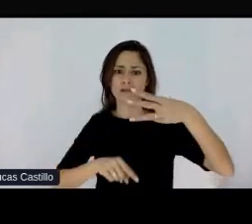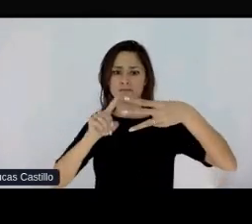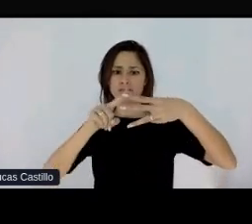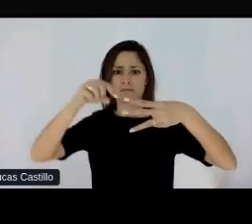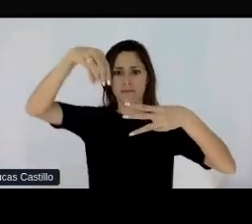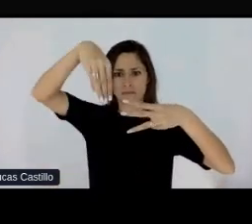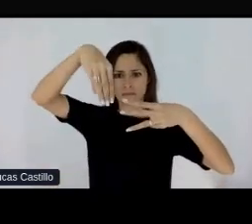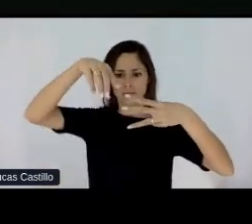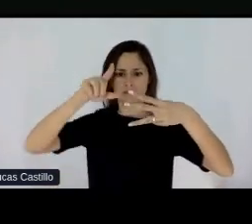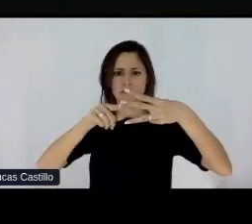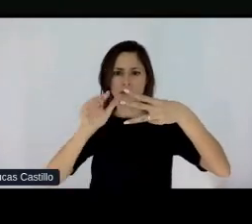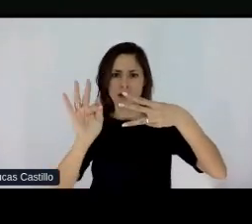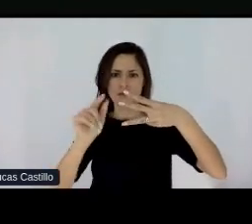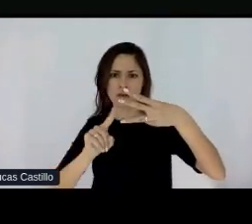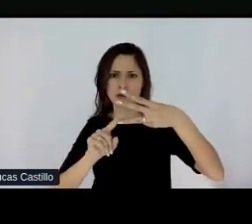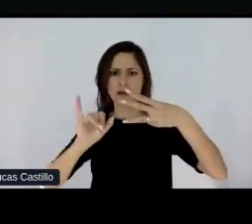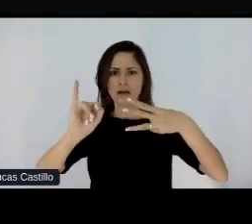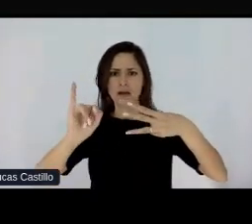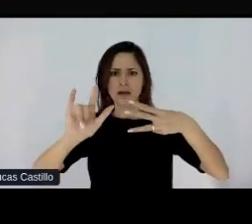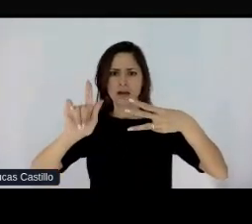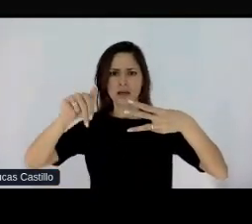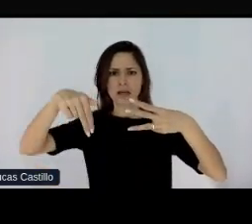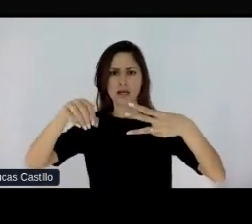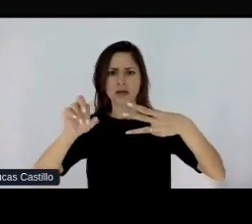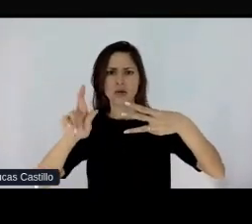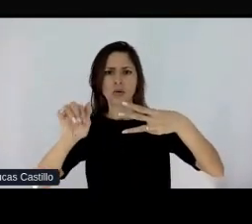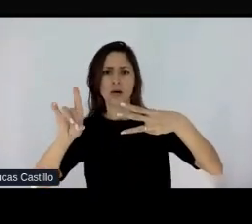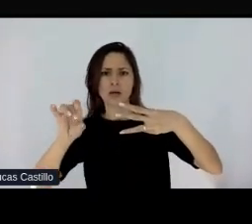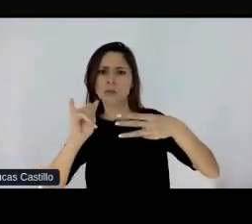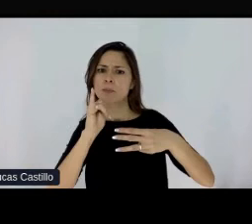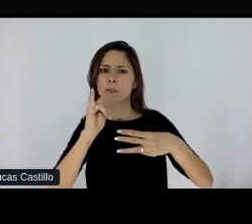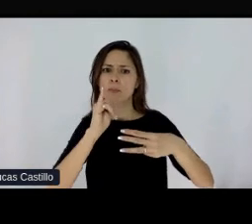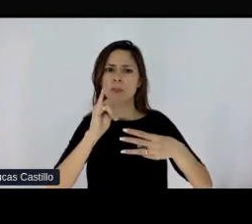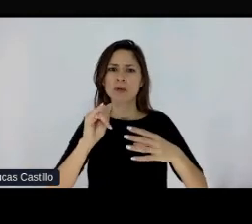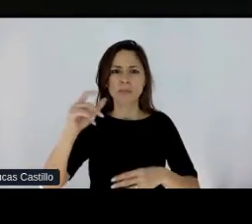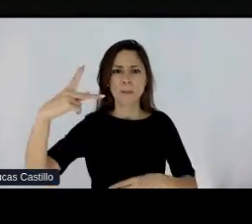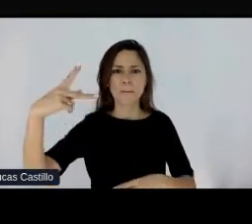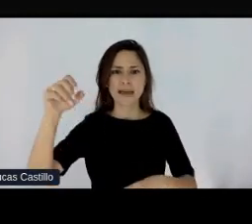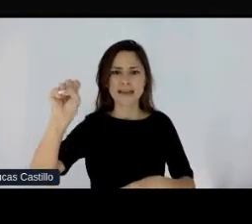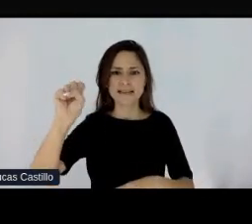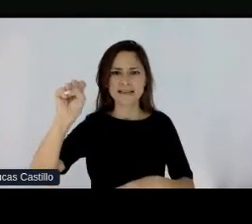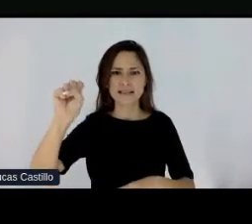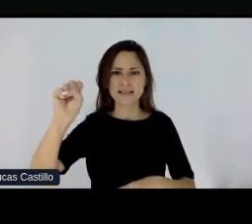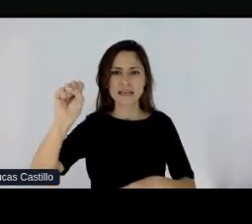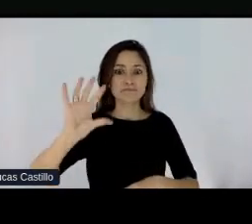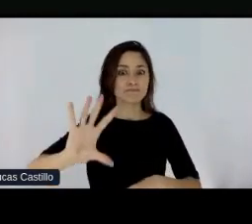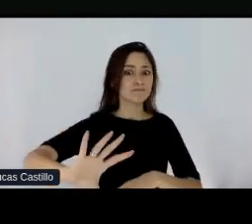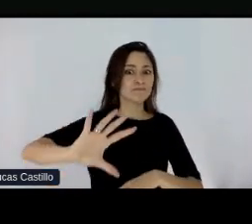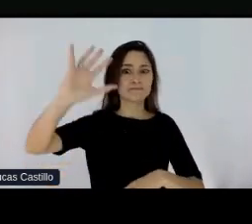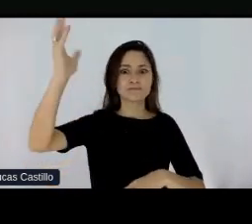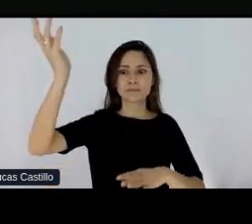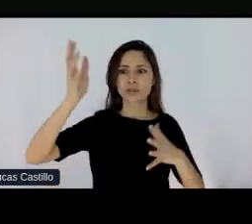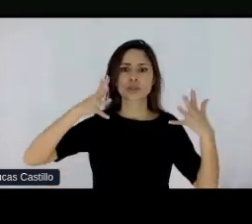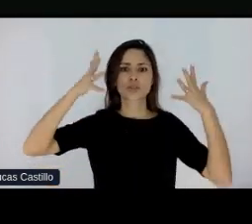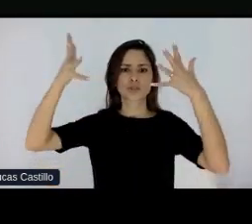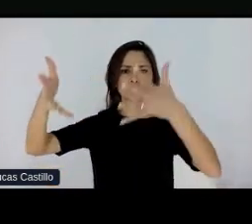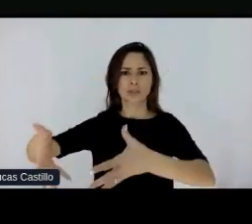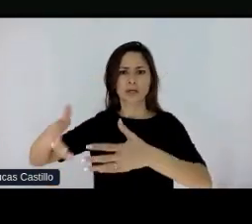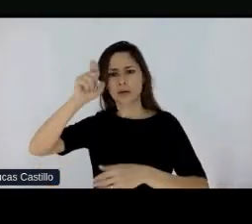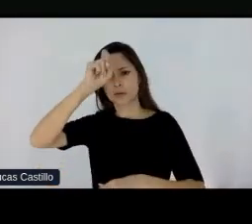Então, por exemplo, num pronto-socorro, quando né, um paciente ele chega